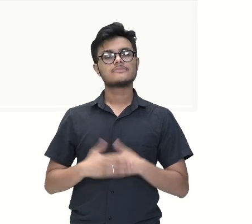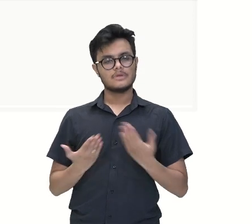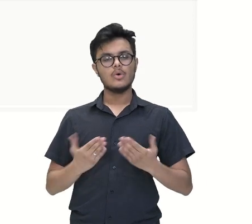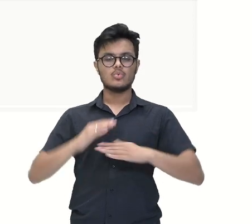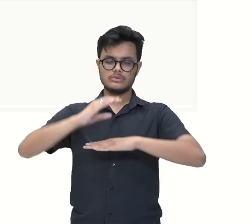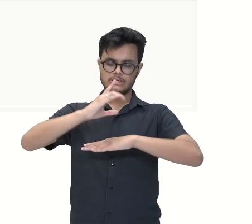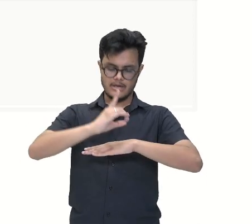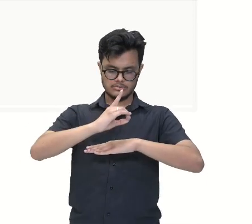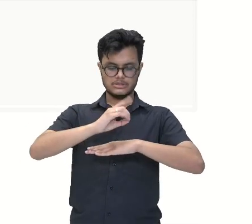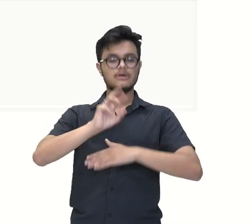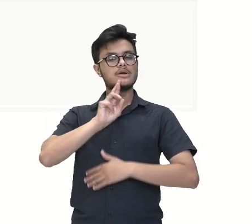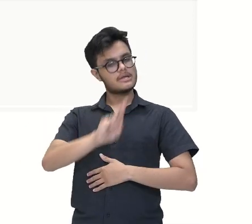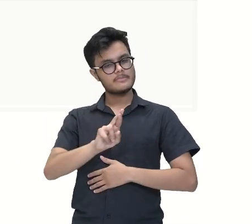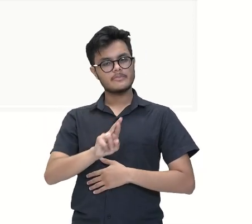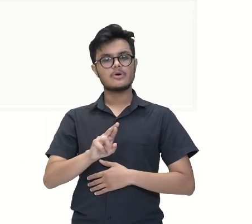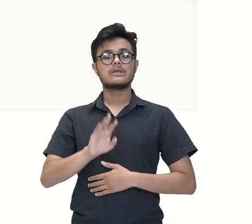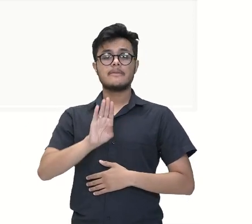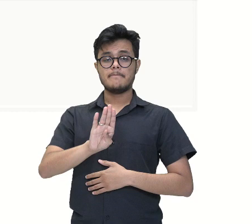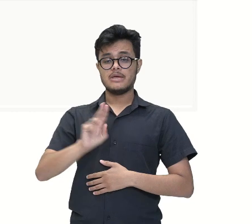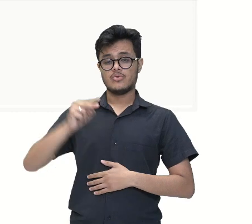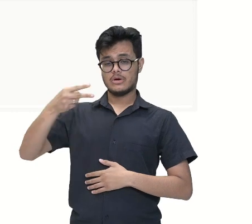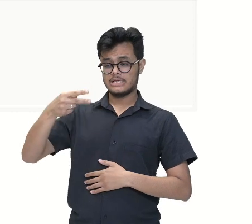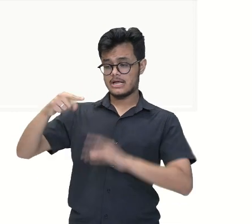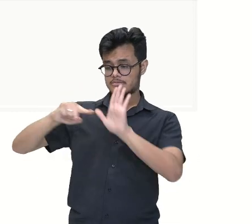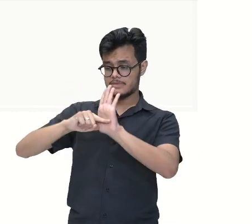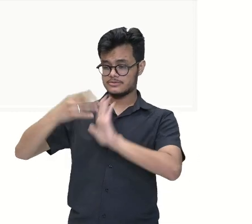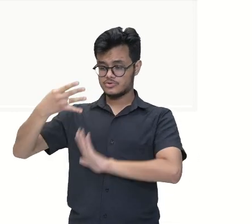quadrado menos 4ac.